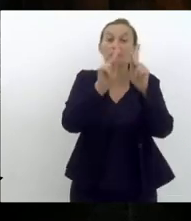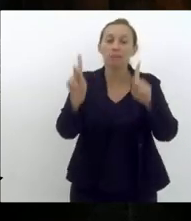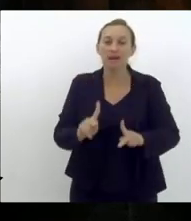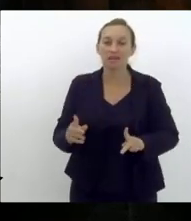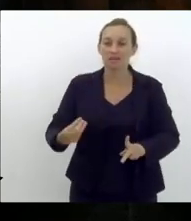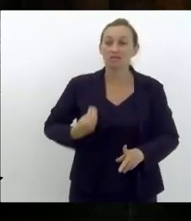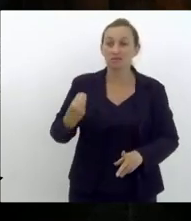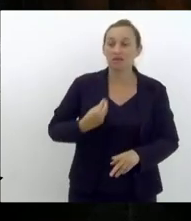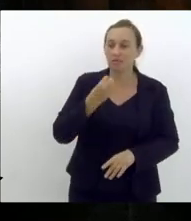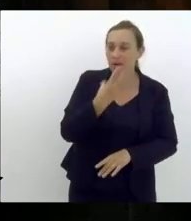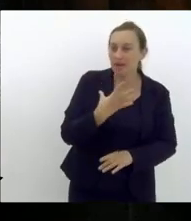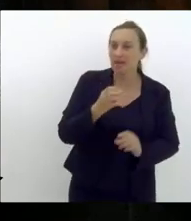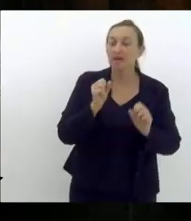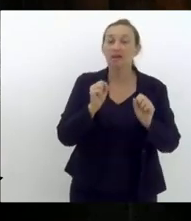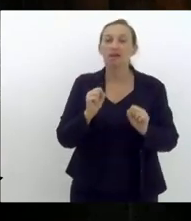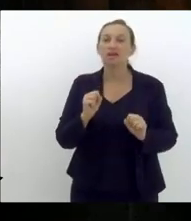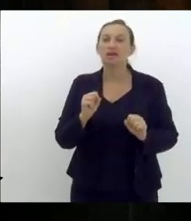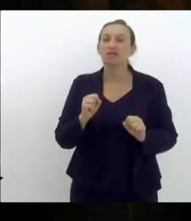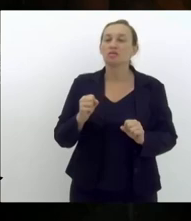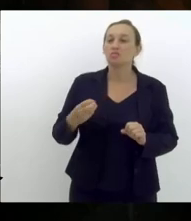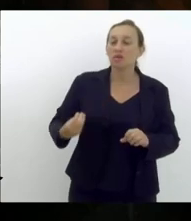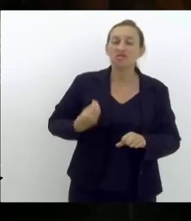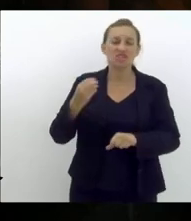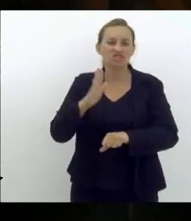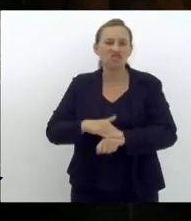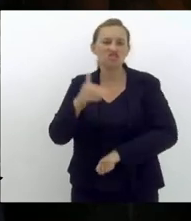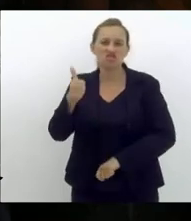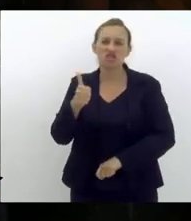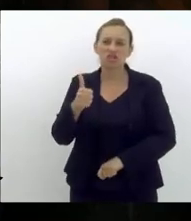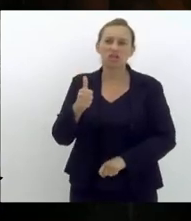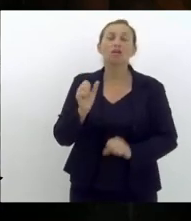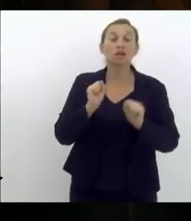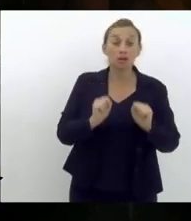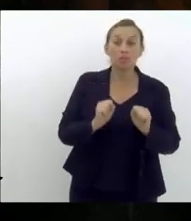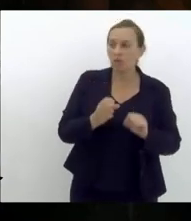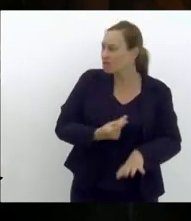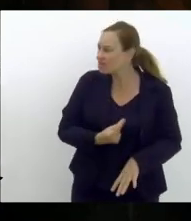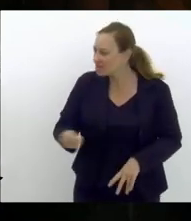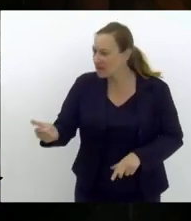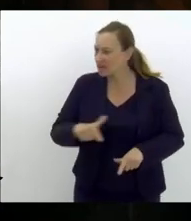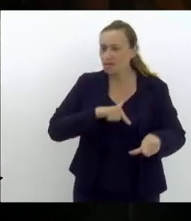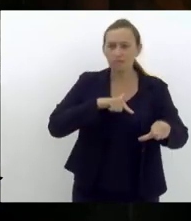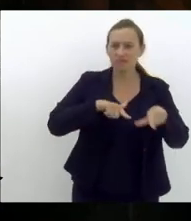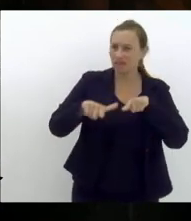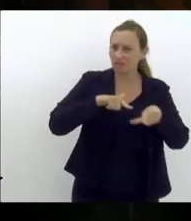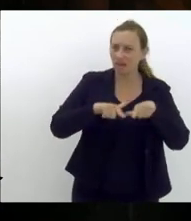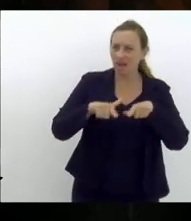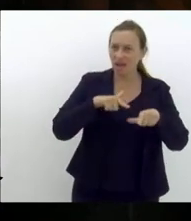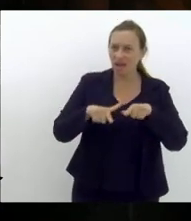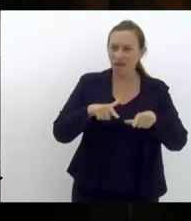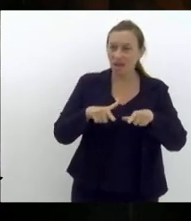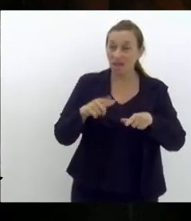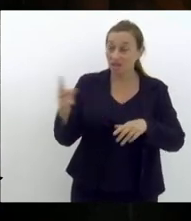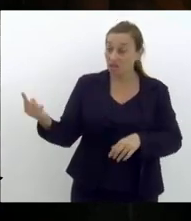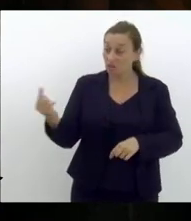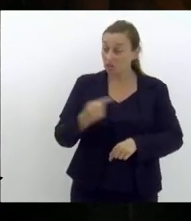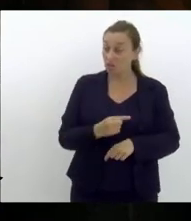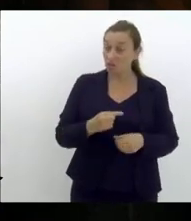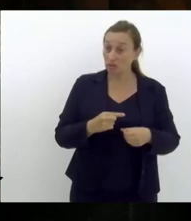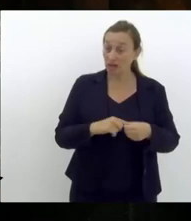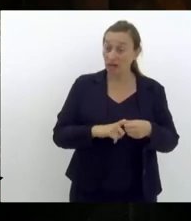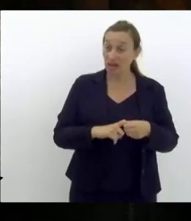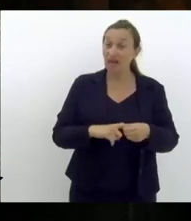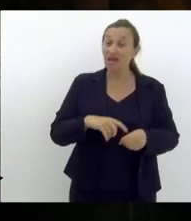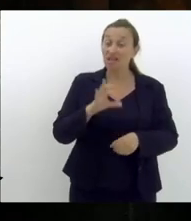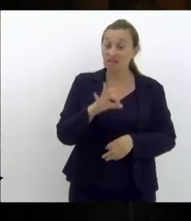e que eles possam viver uma vida digna que eles possam sair para trabalhar e quando chegar tenha